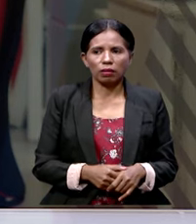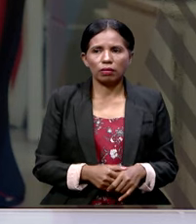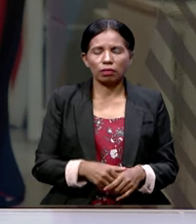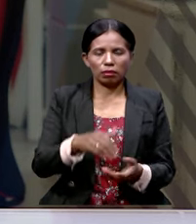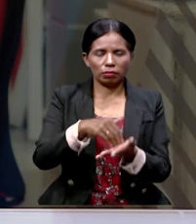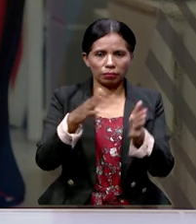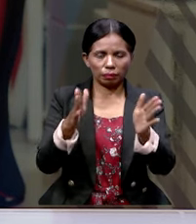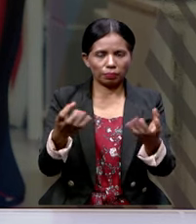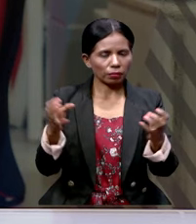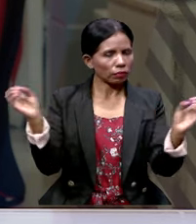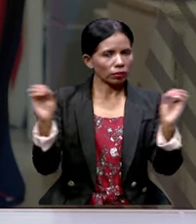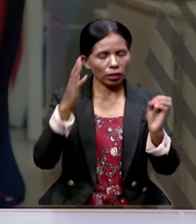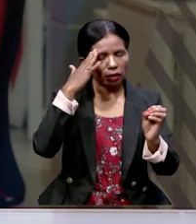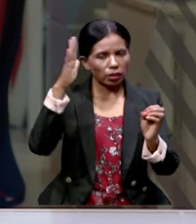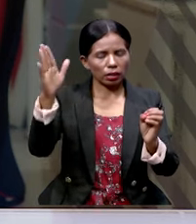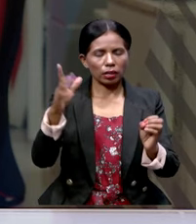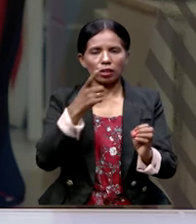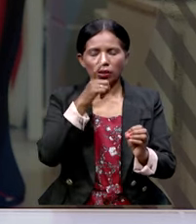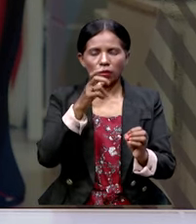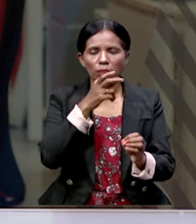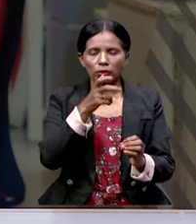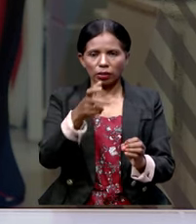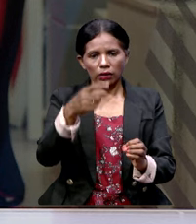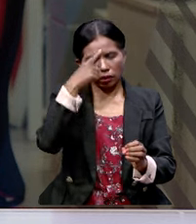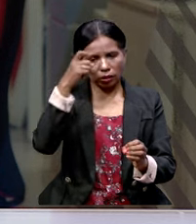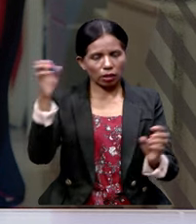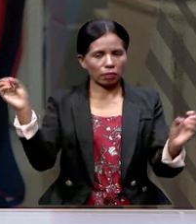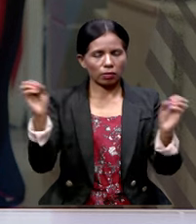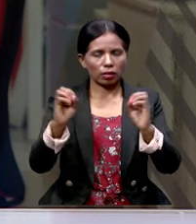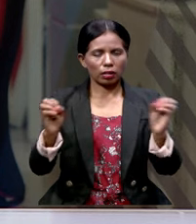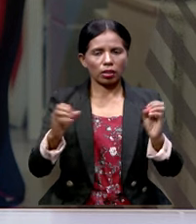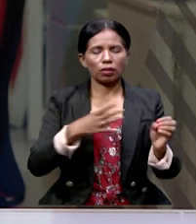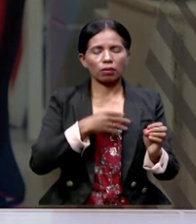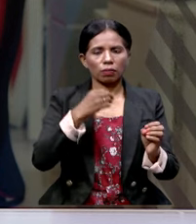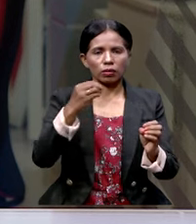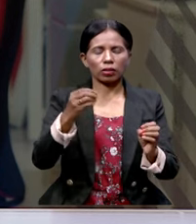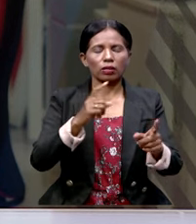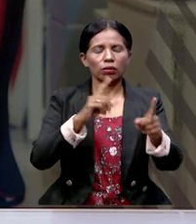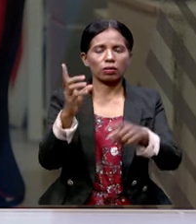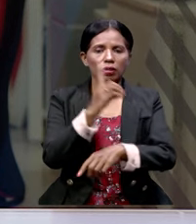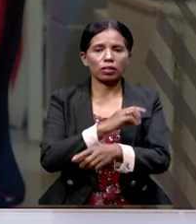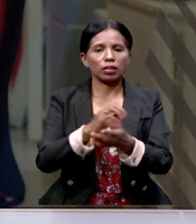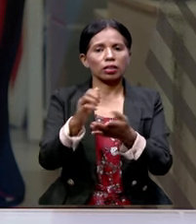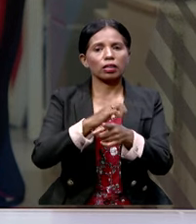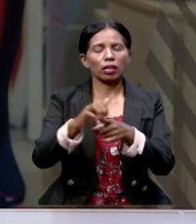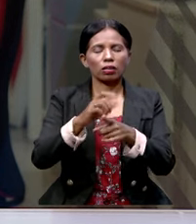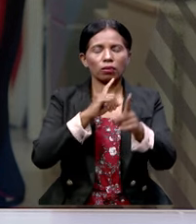Estudante barak lah tere kuliah liam Portugis tambah lah tumang ang atu pratika lor lorong.